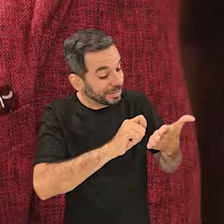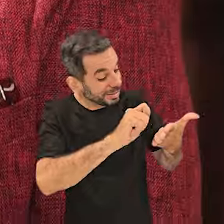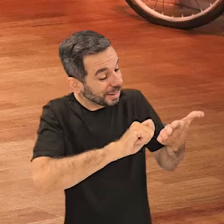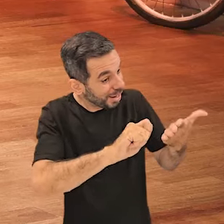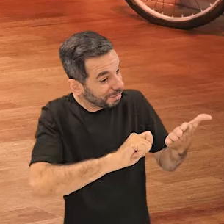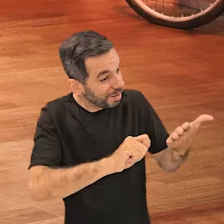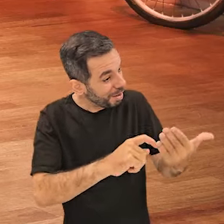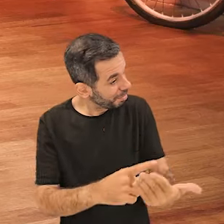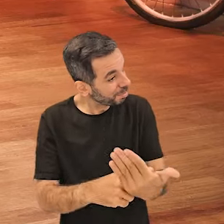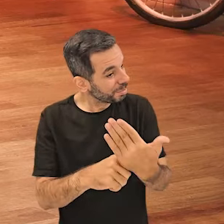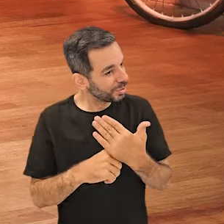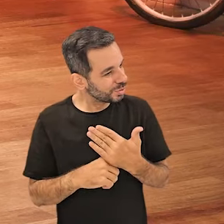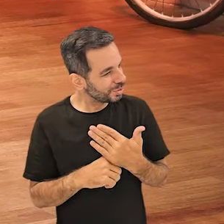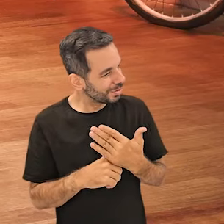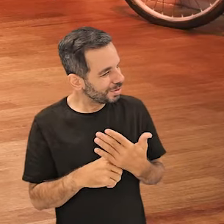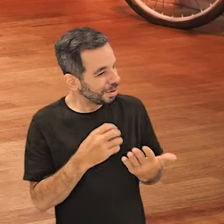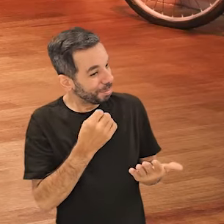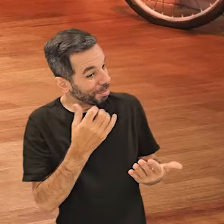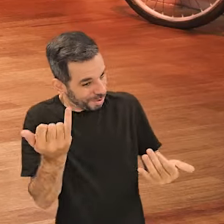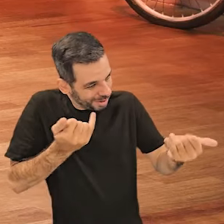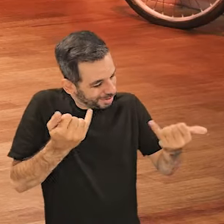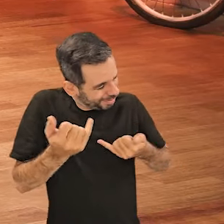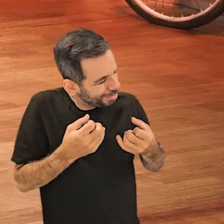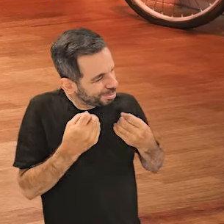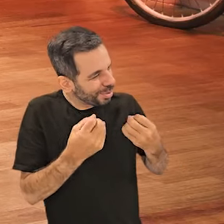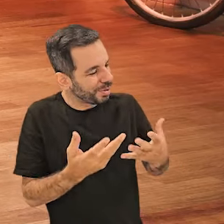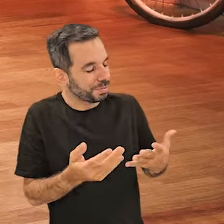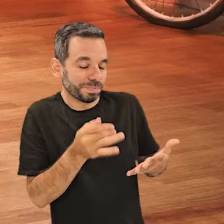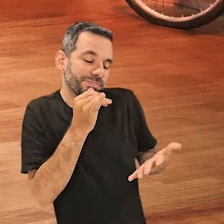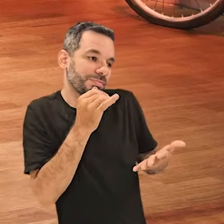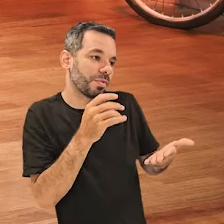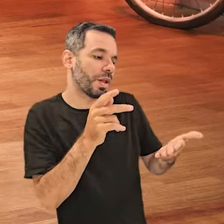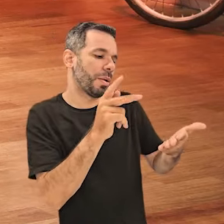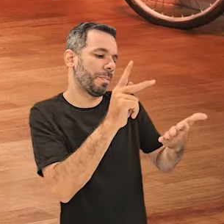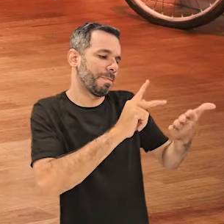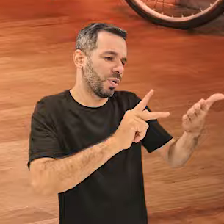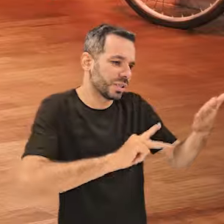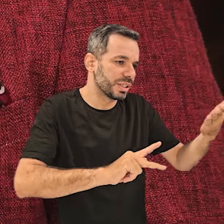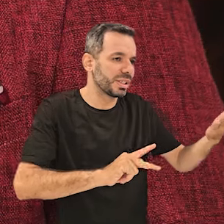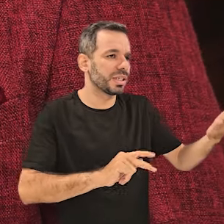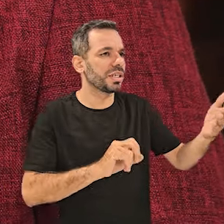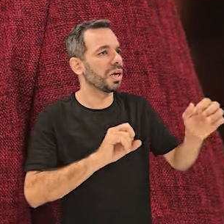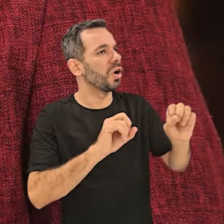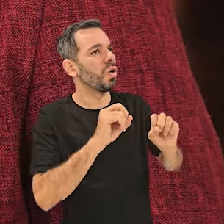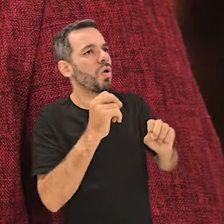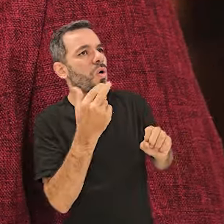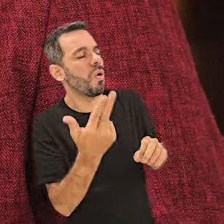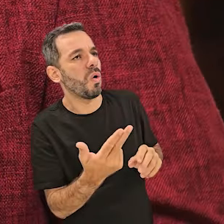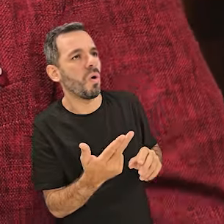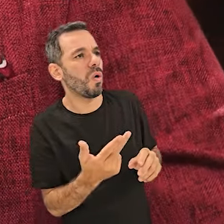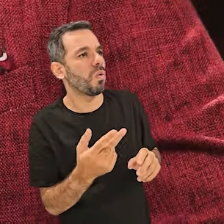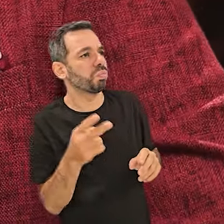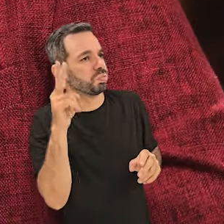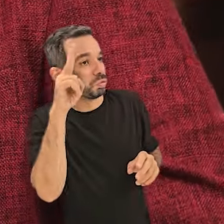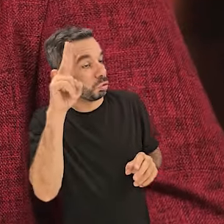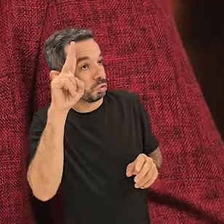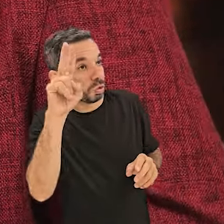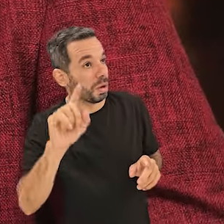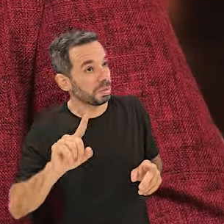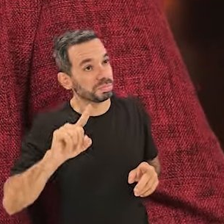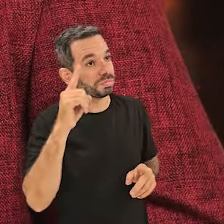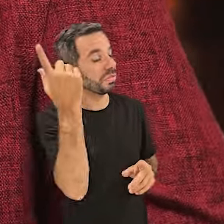situações. É muito bacana ouvir isso. Então, é mais do que, por mais que você escreva uma poesia, por mais que seja uma ficção, ali tem um pouco